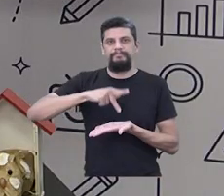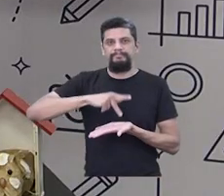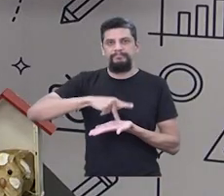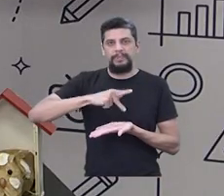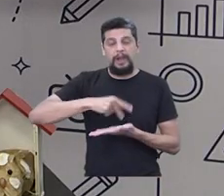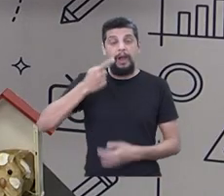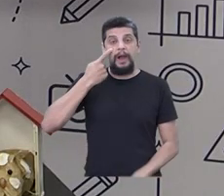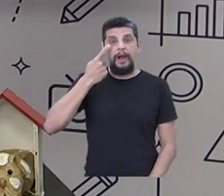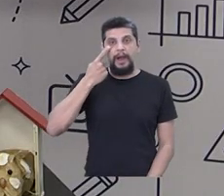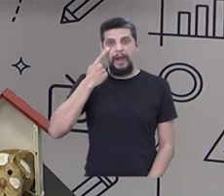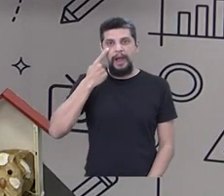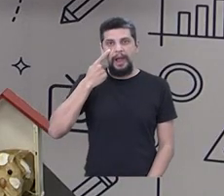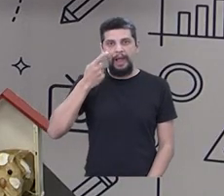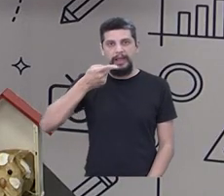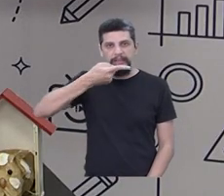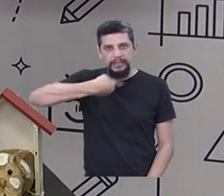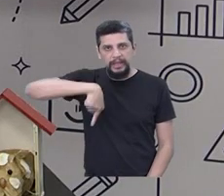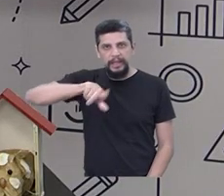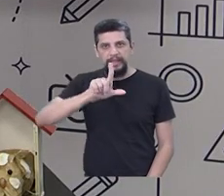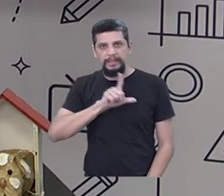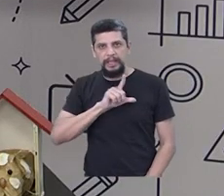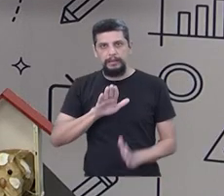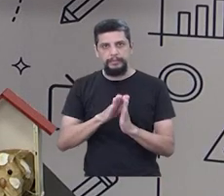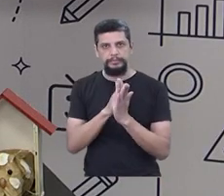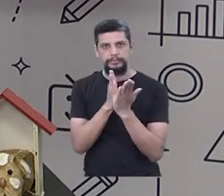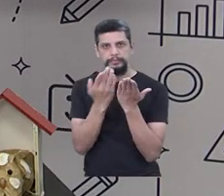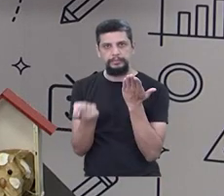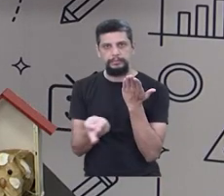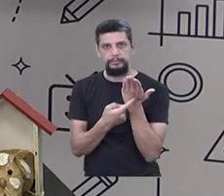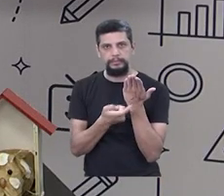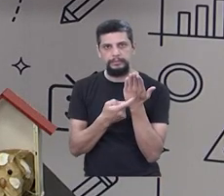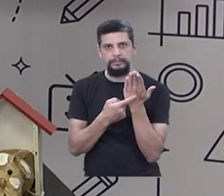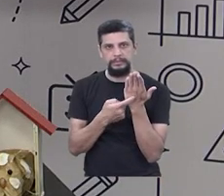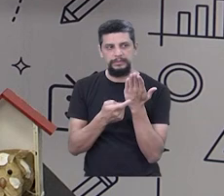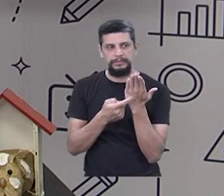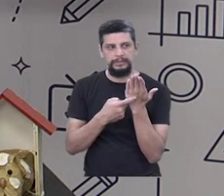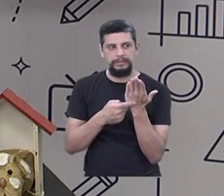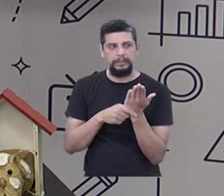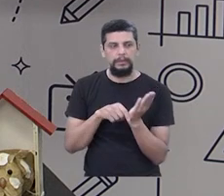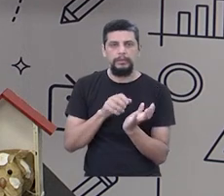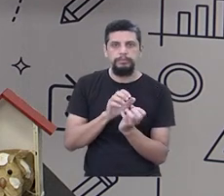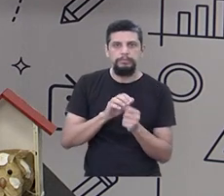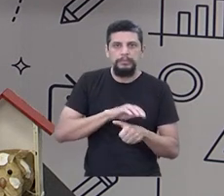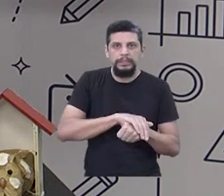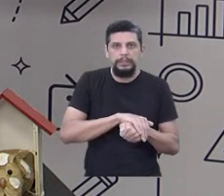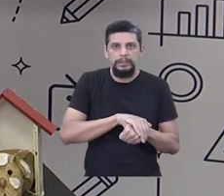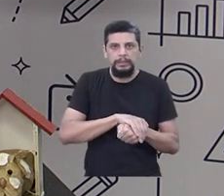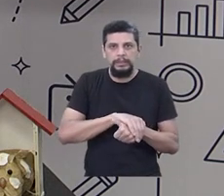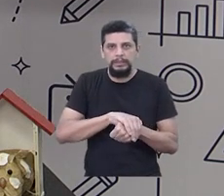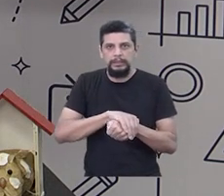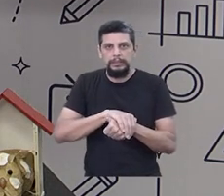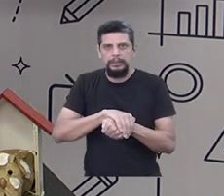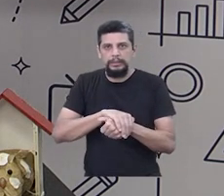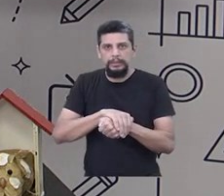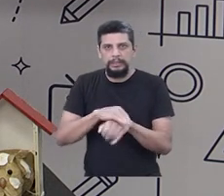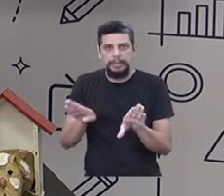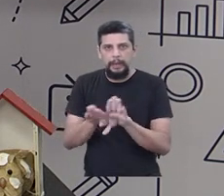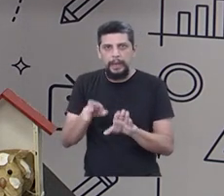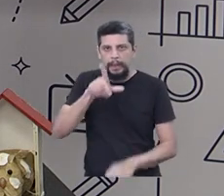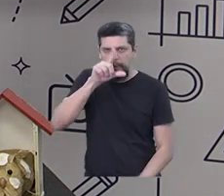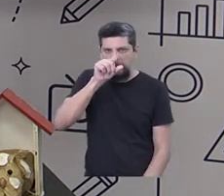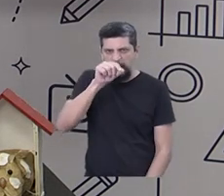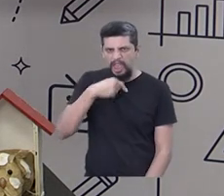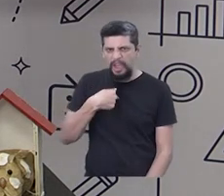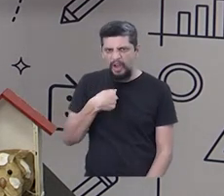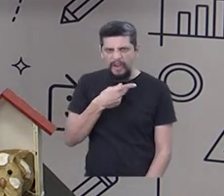verdade, olhem lá. Nós temos na capa deste livro um jabuti e um pássaro.